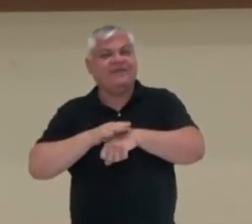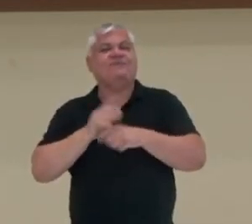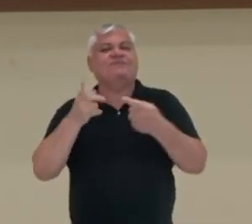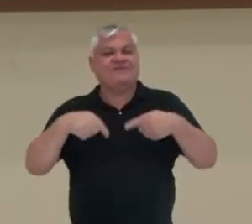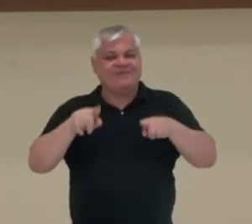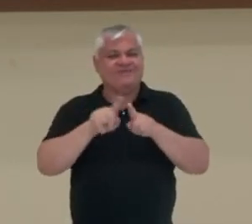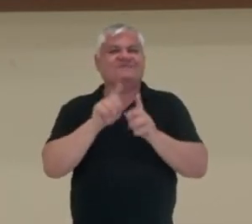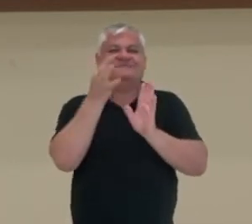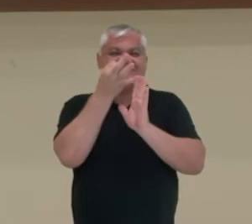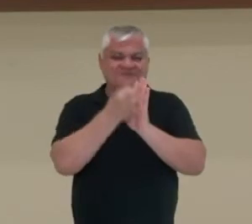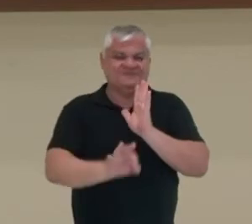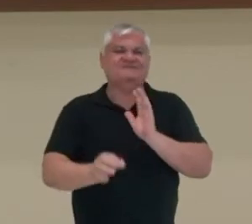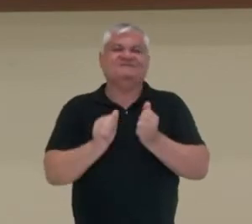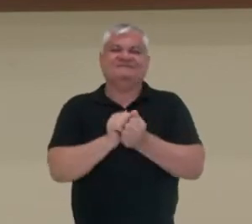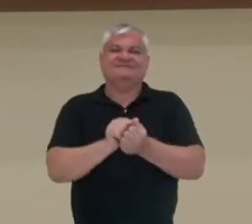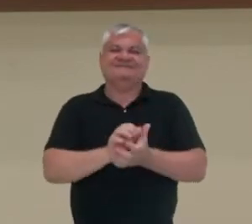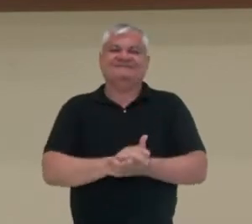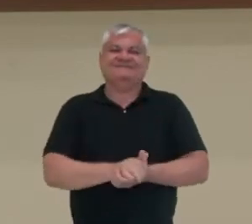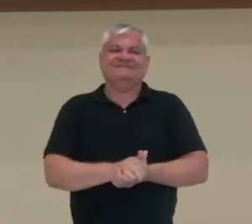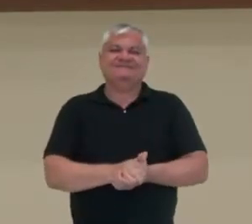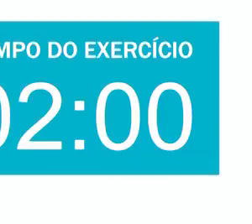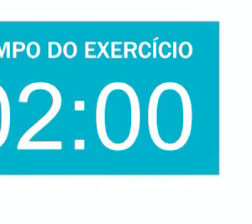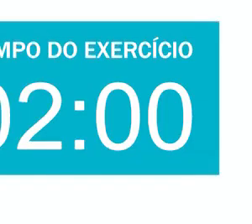já volto para a gente fazer a correção.